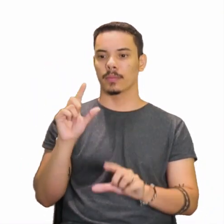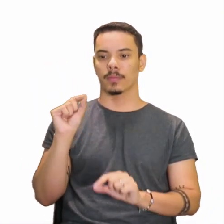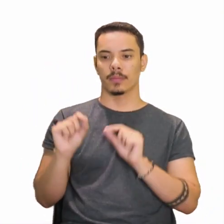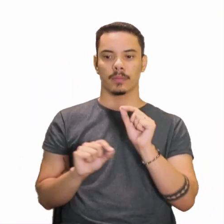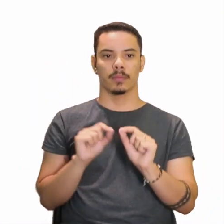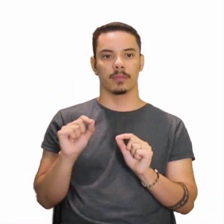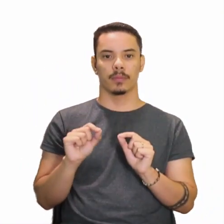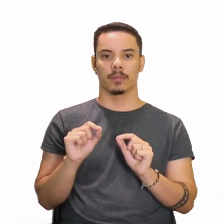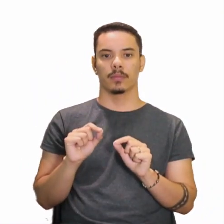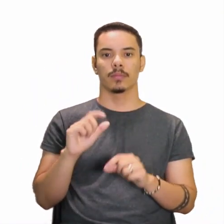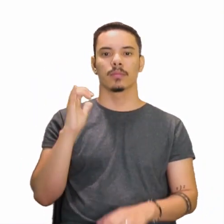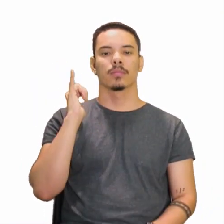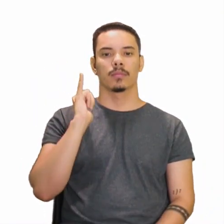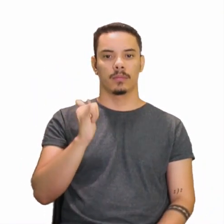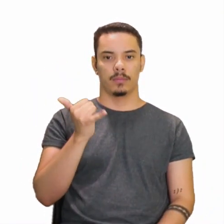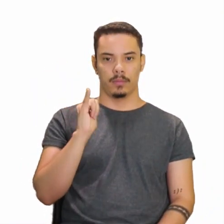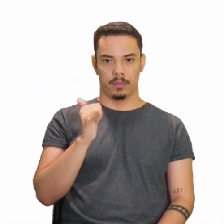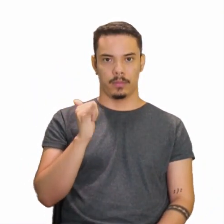são